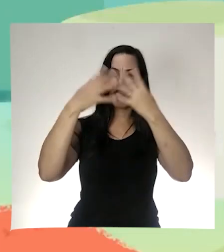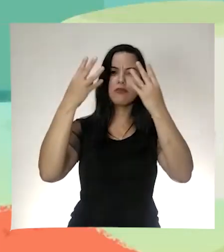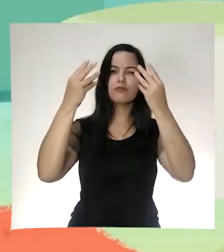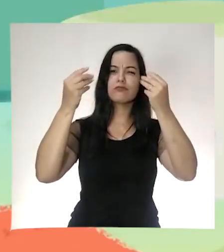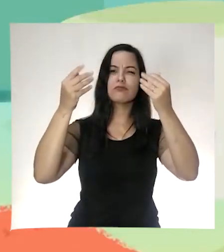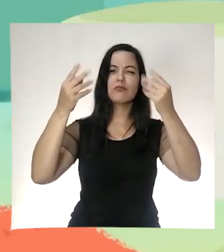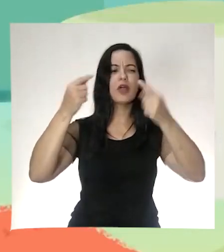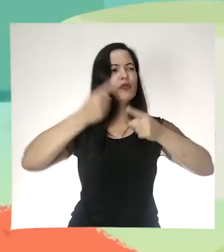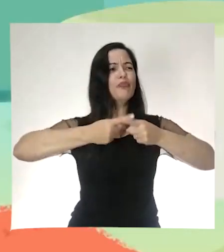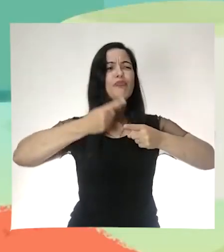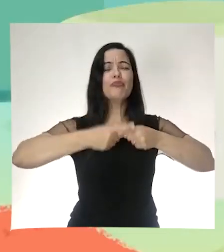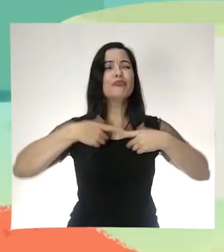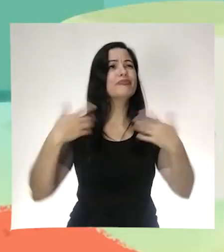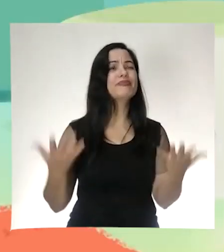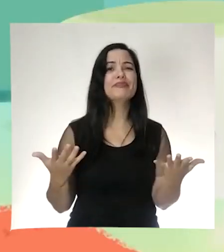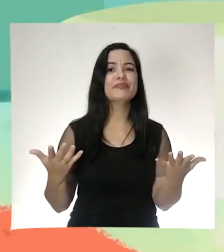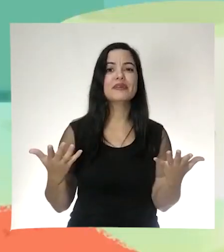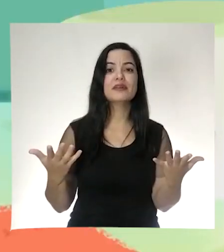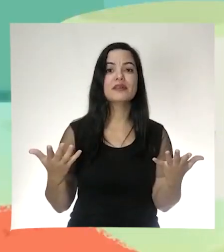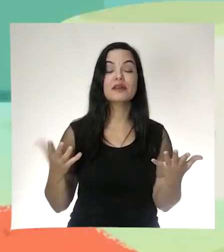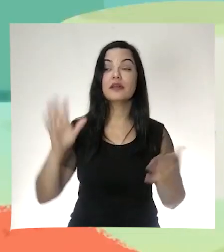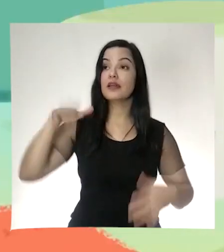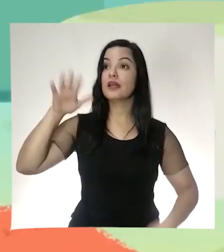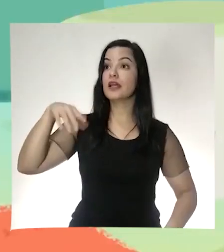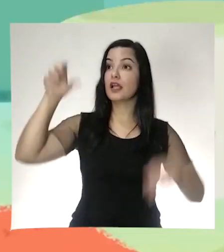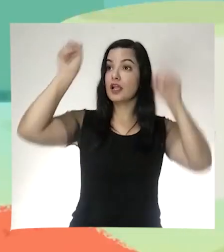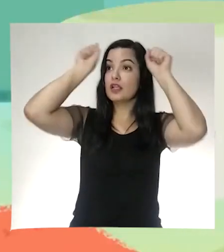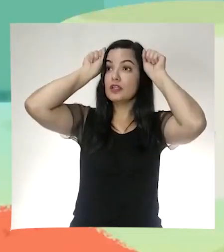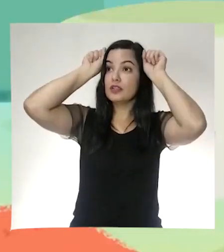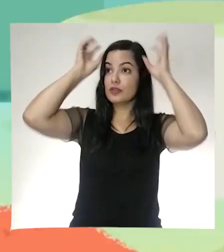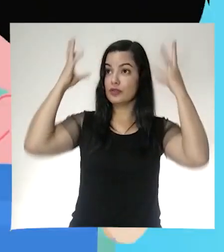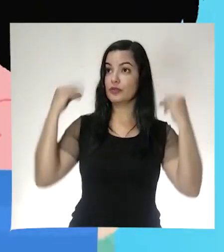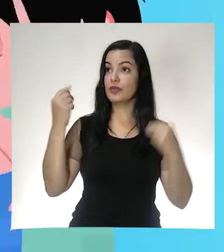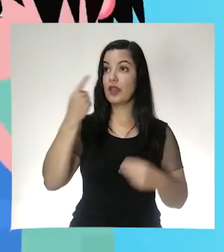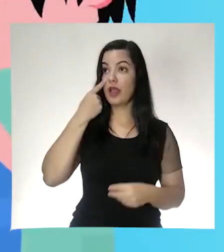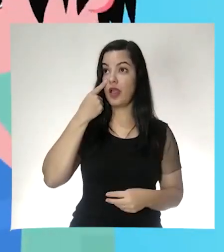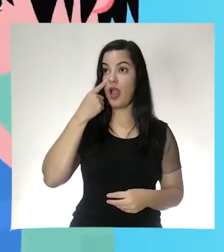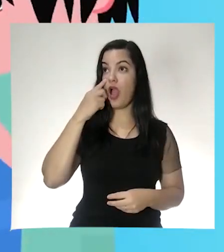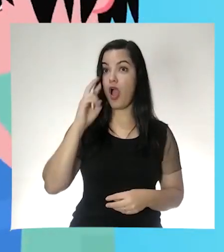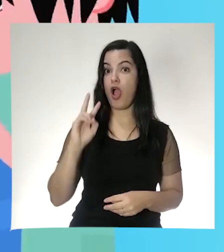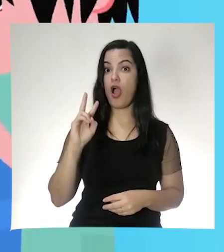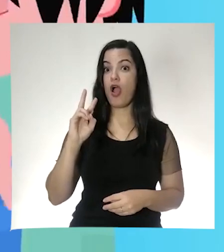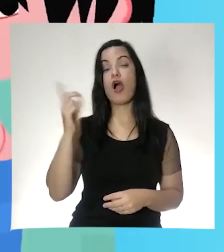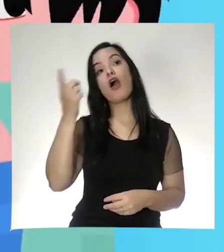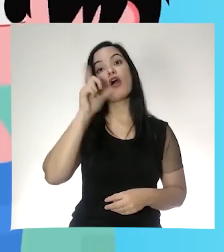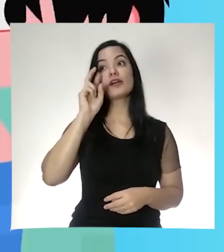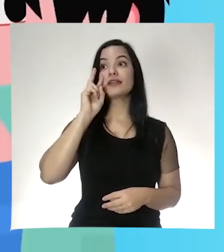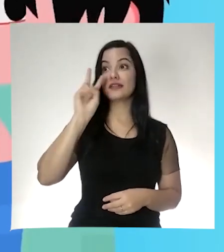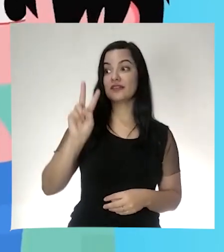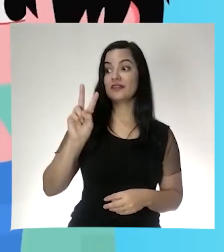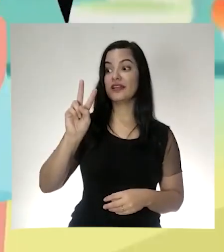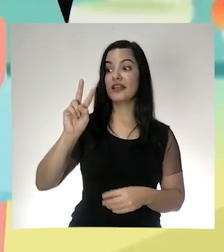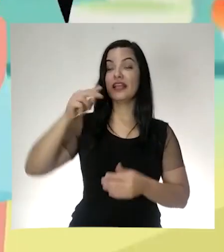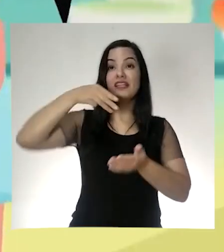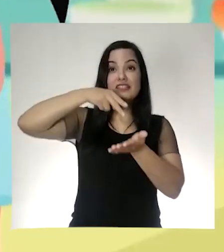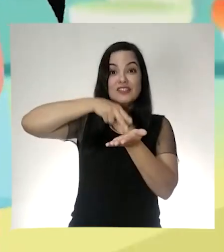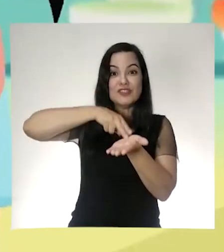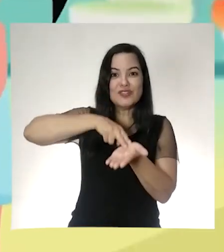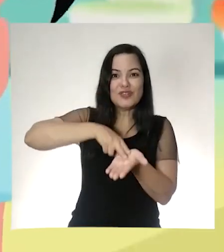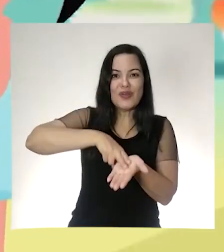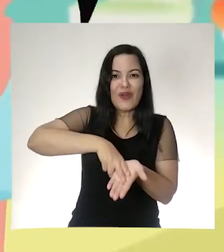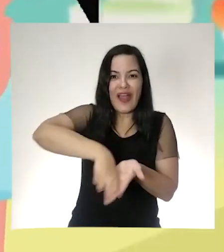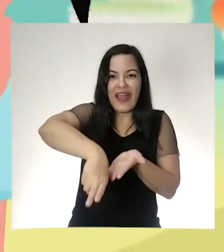Mas por quê? Ei, Luna, olha só. Ainda dá pra ver um escorregador.